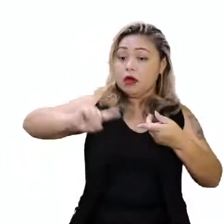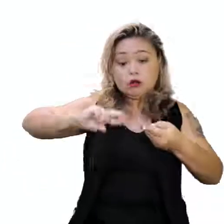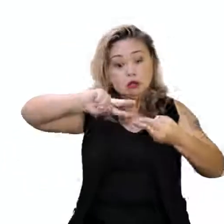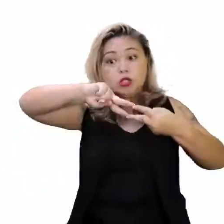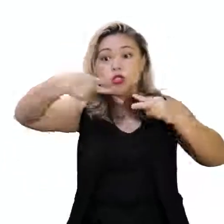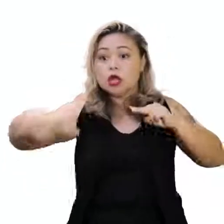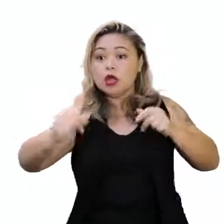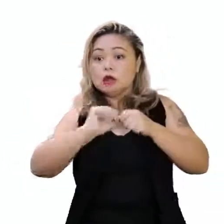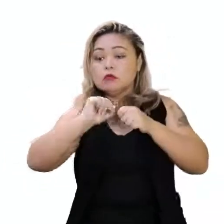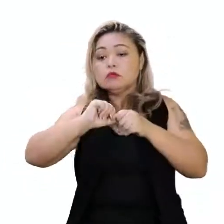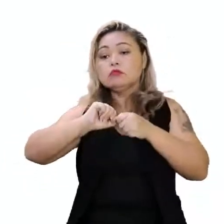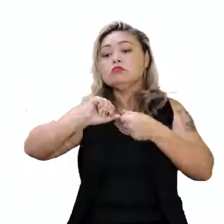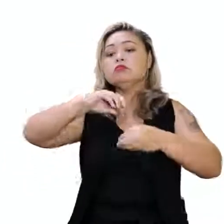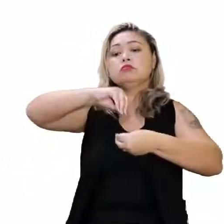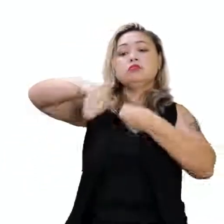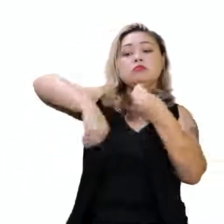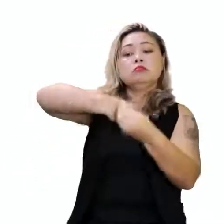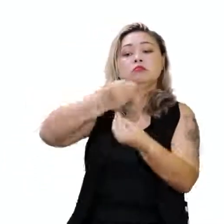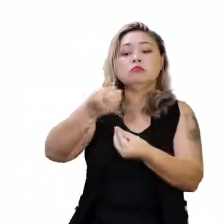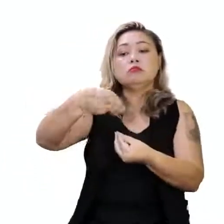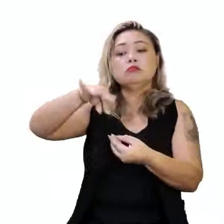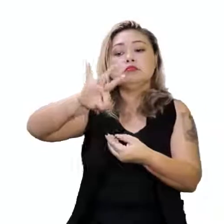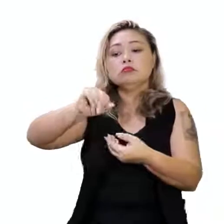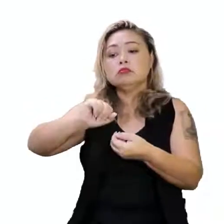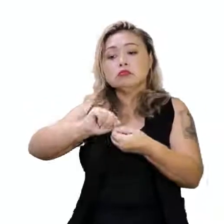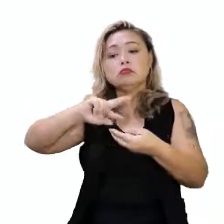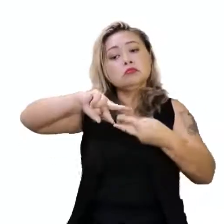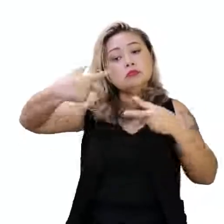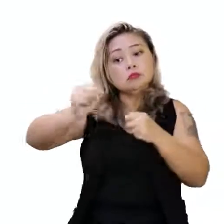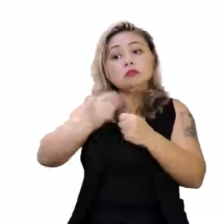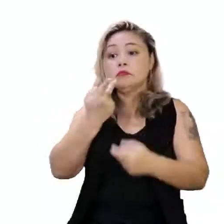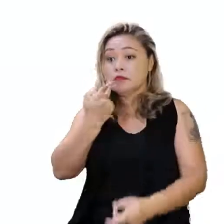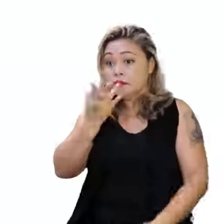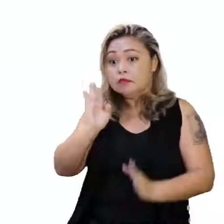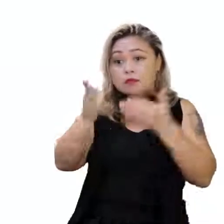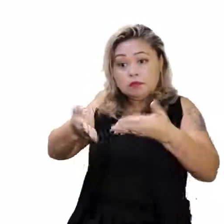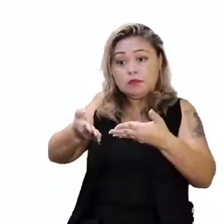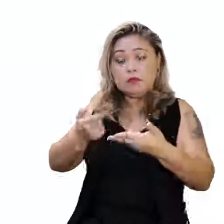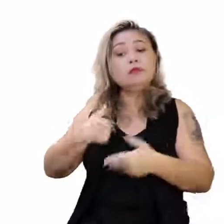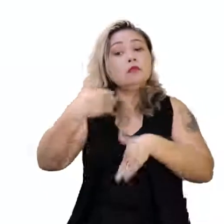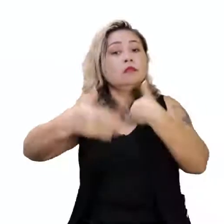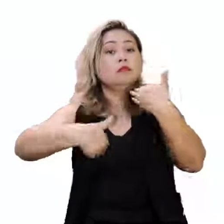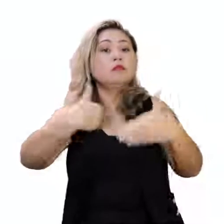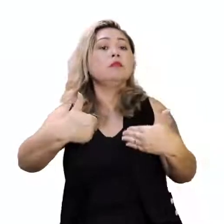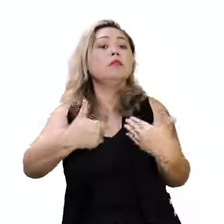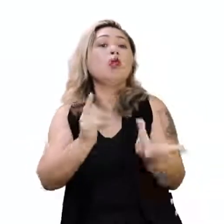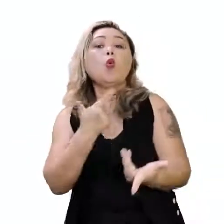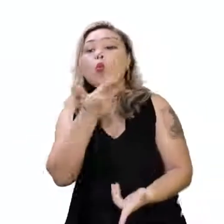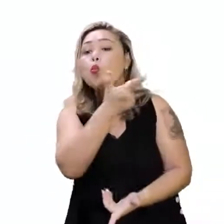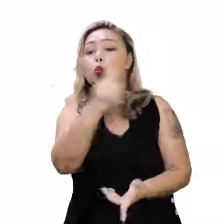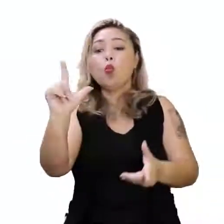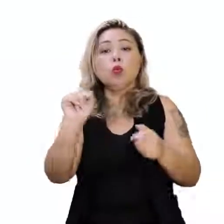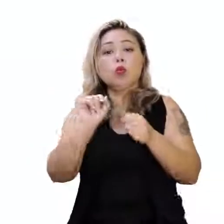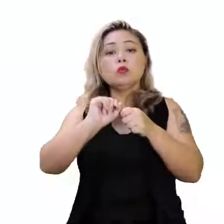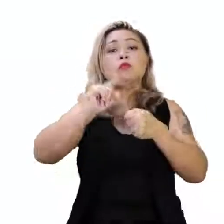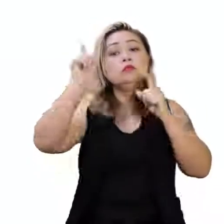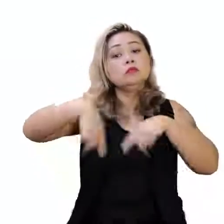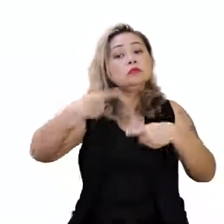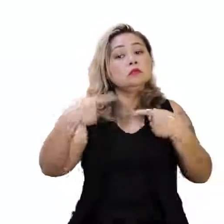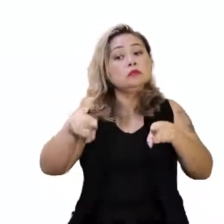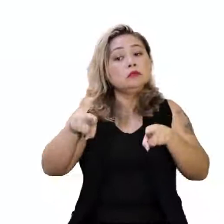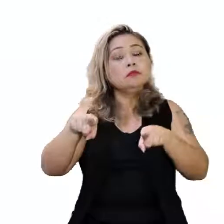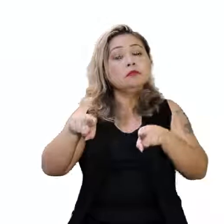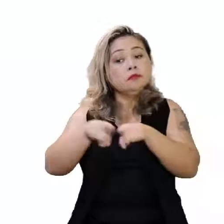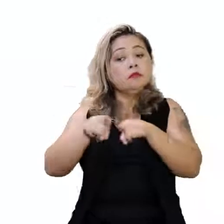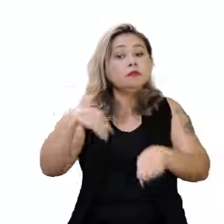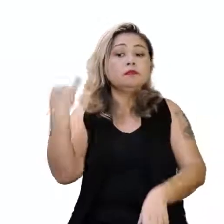em decorrência de mutações gênicas. Acabei de falar em relação a isso. Vamos seguindo. Outro evento muito importante, a